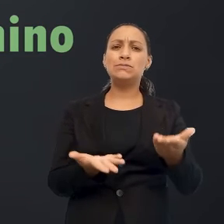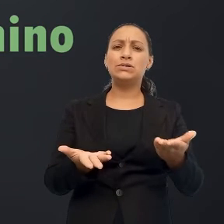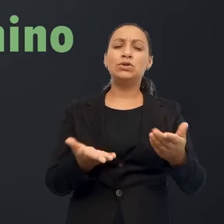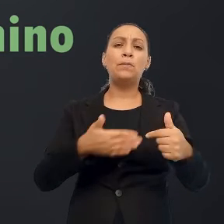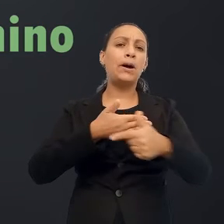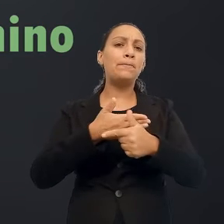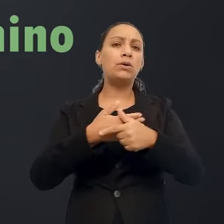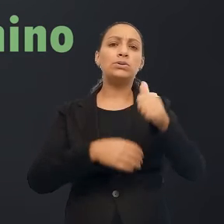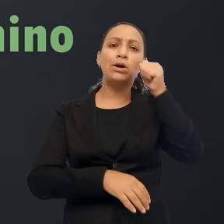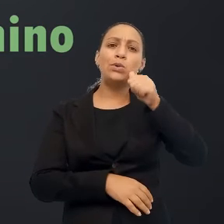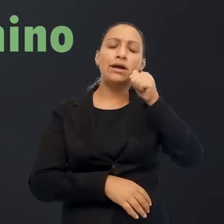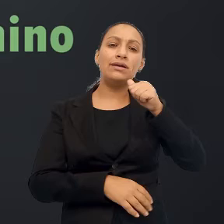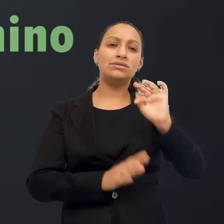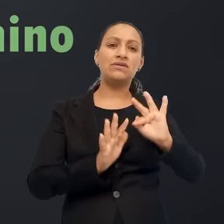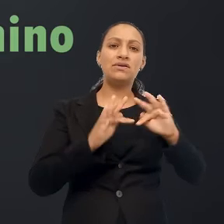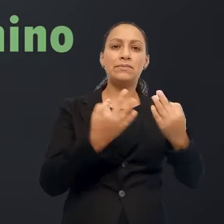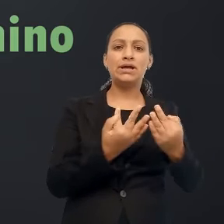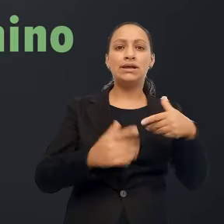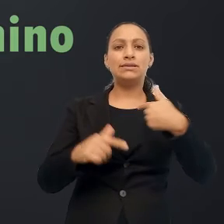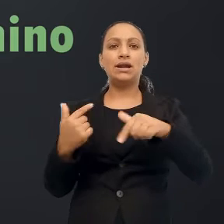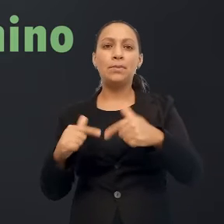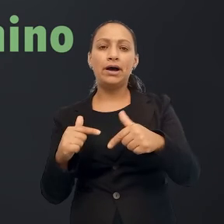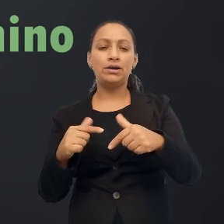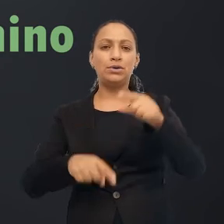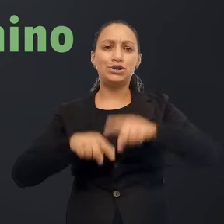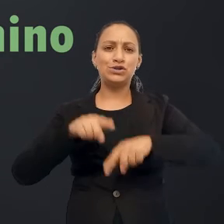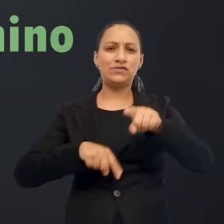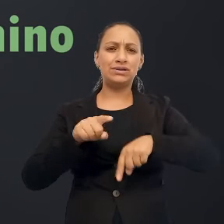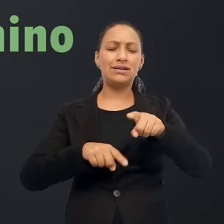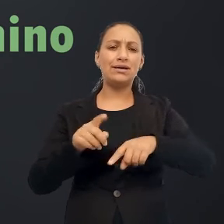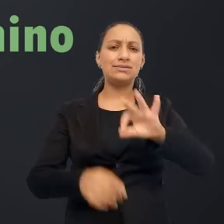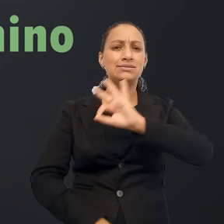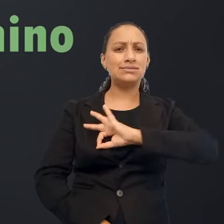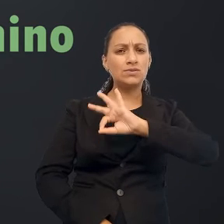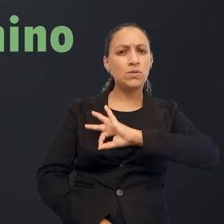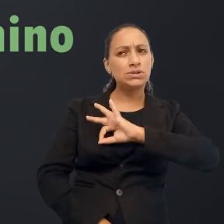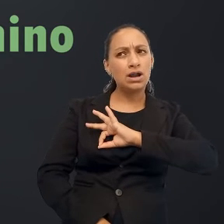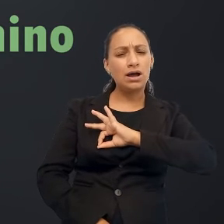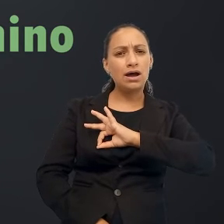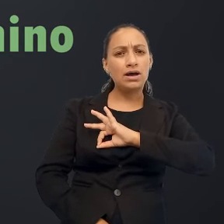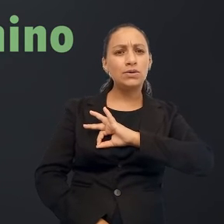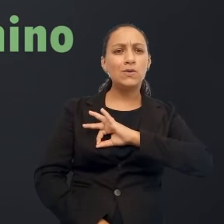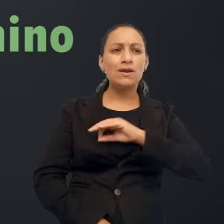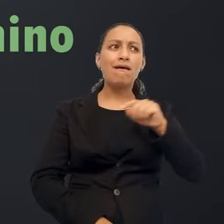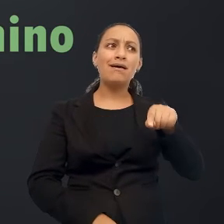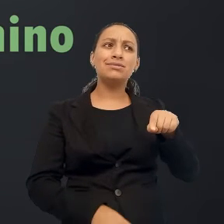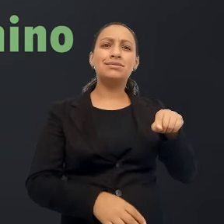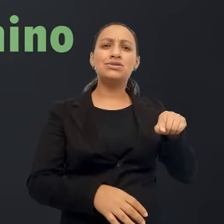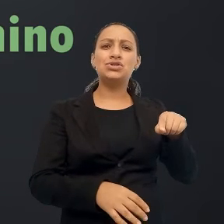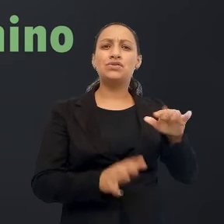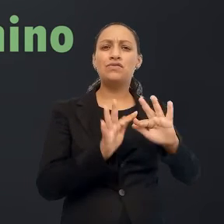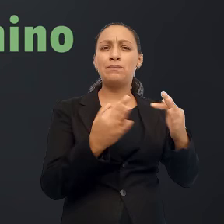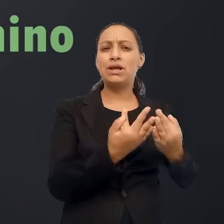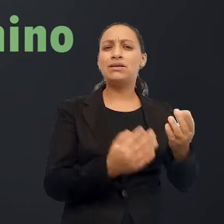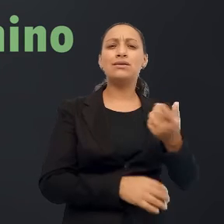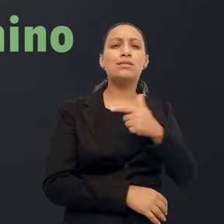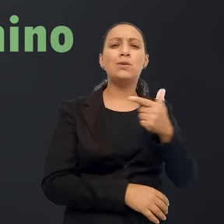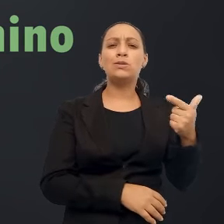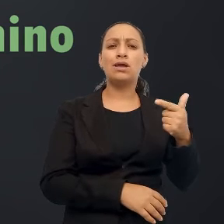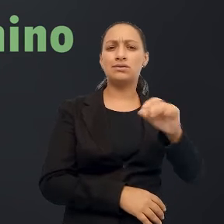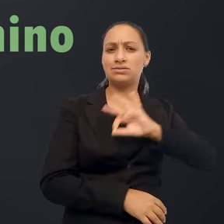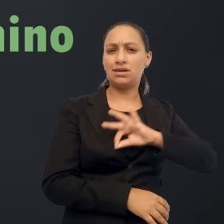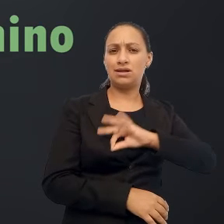no contexto família-trabalho, com atividades remuneradas e essas de família não